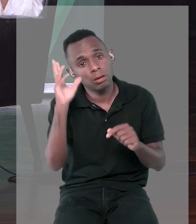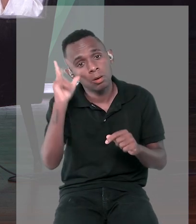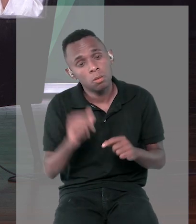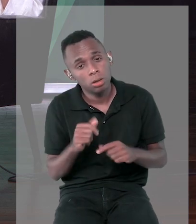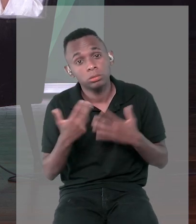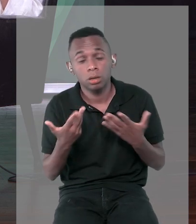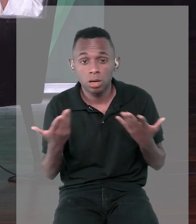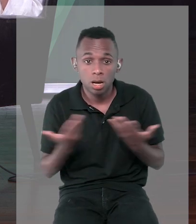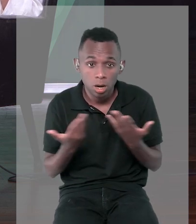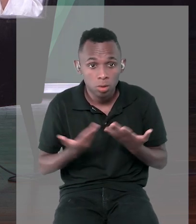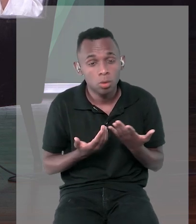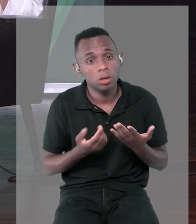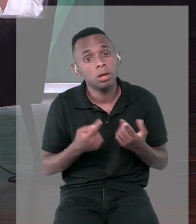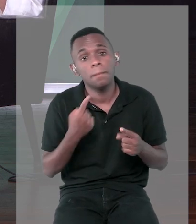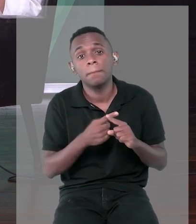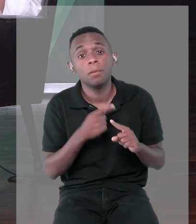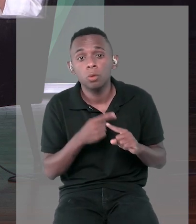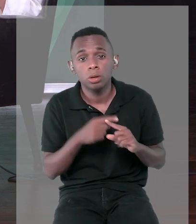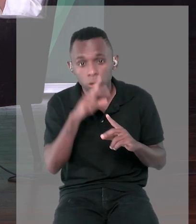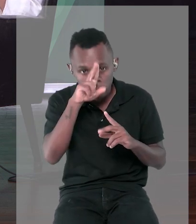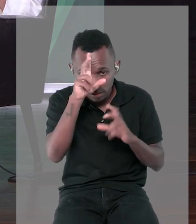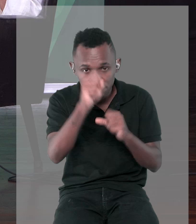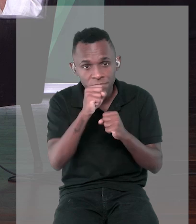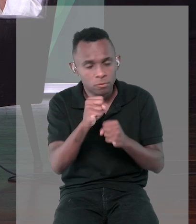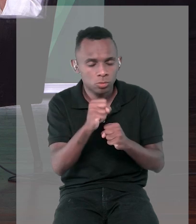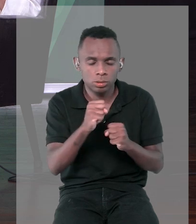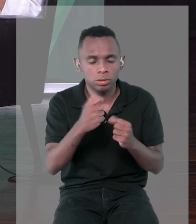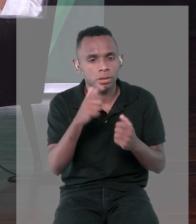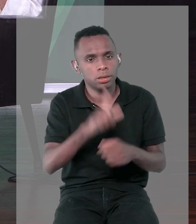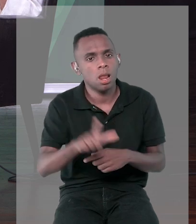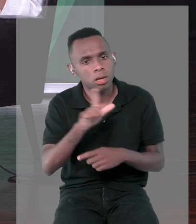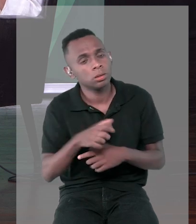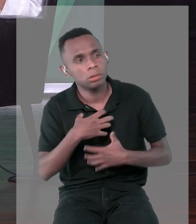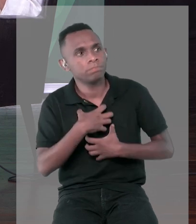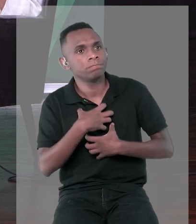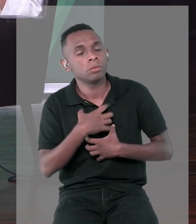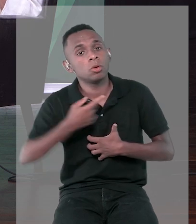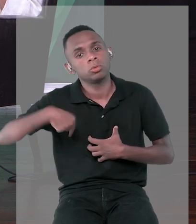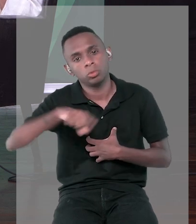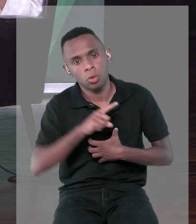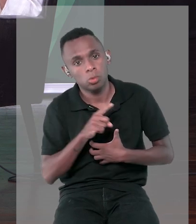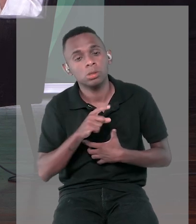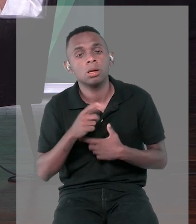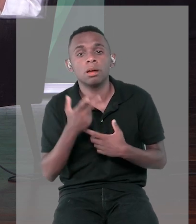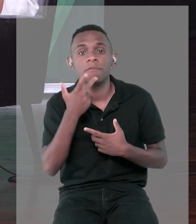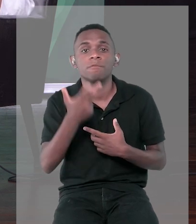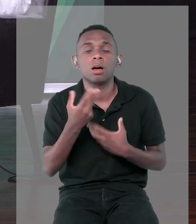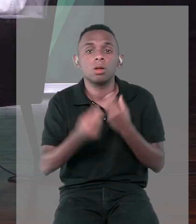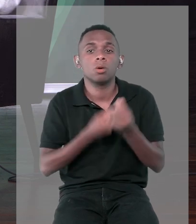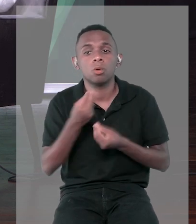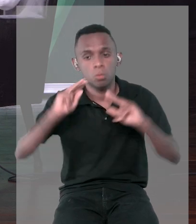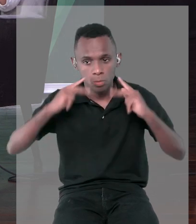que... Agora, ela fica por quê? Por causa da força da literatura dela. Ela mexe com a gente. Ela fala sobre a